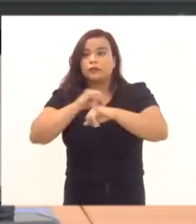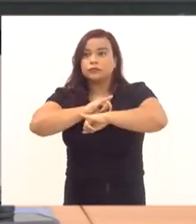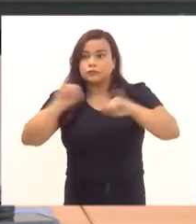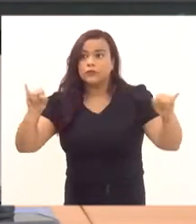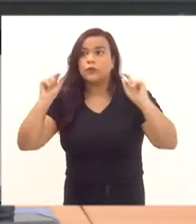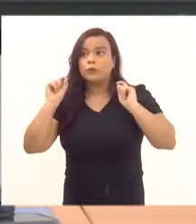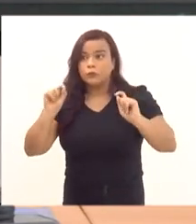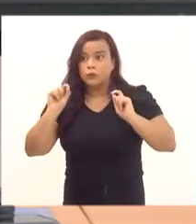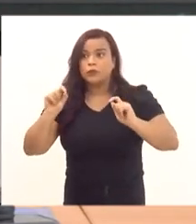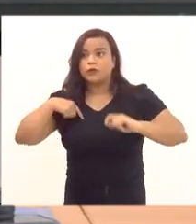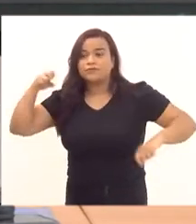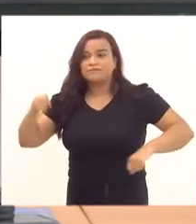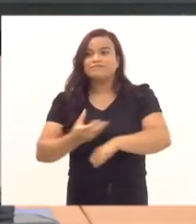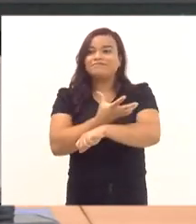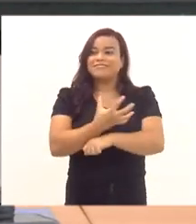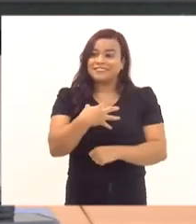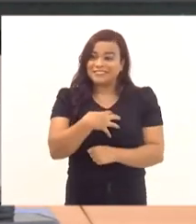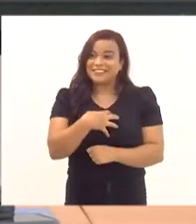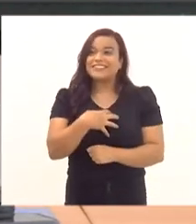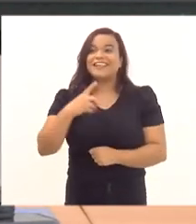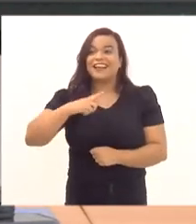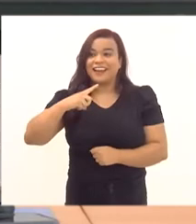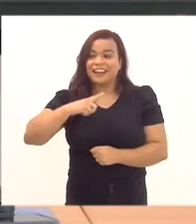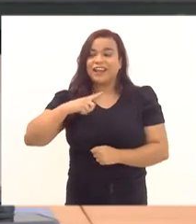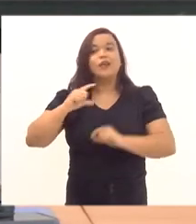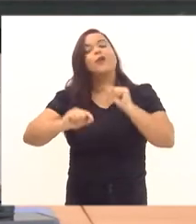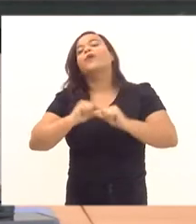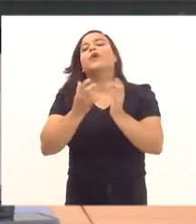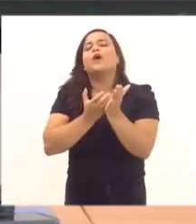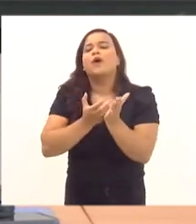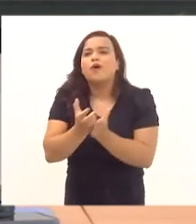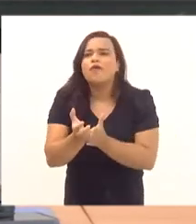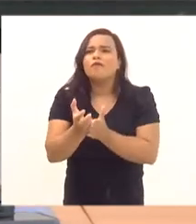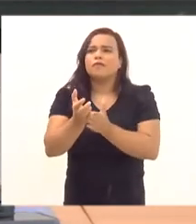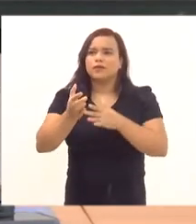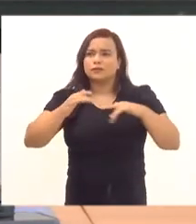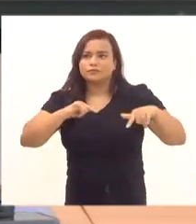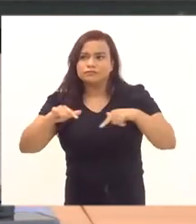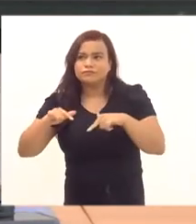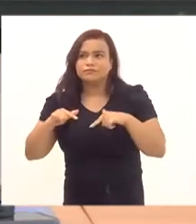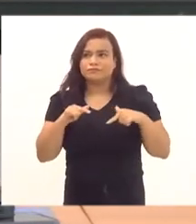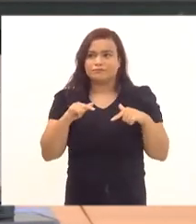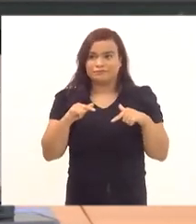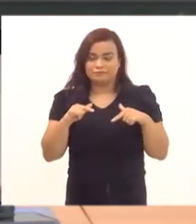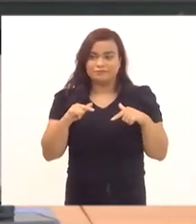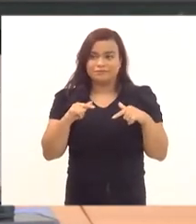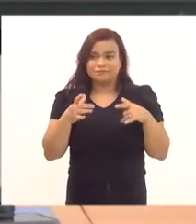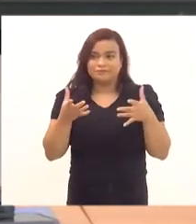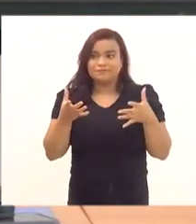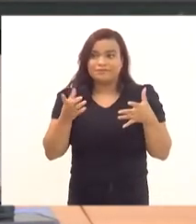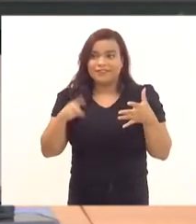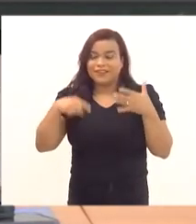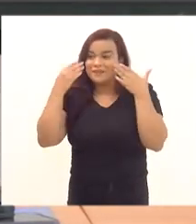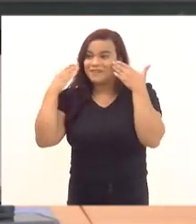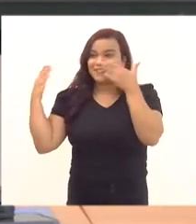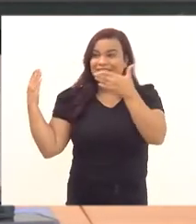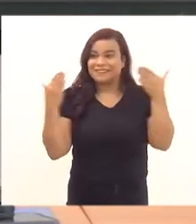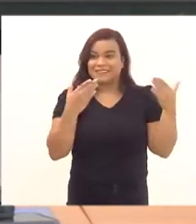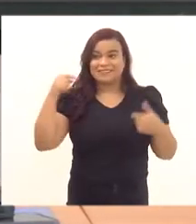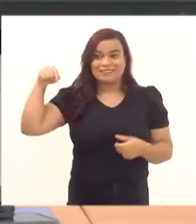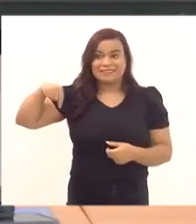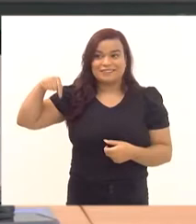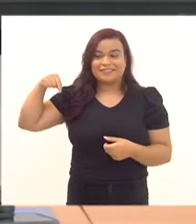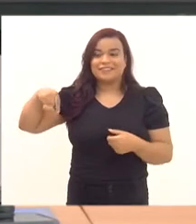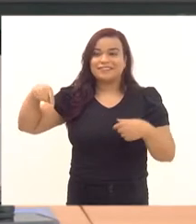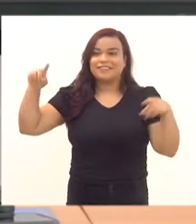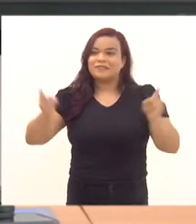a emoção né de iniciarmos essa jornada a apresentação da